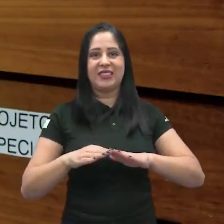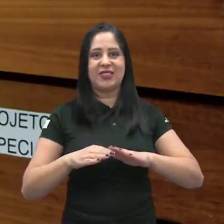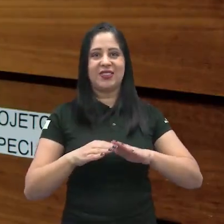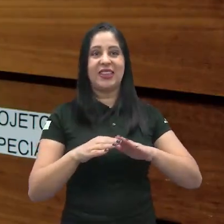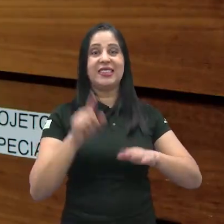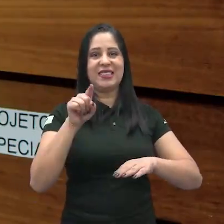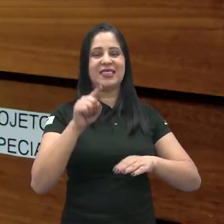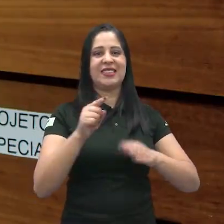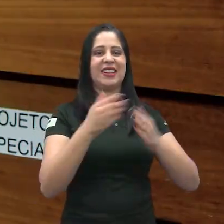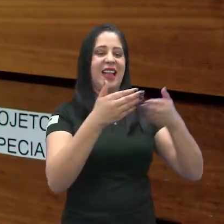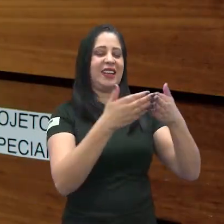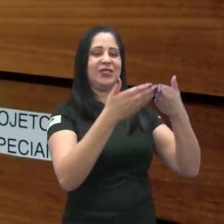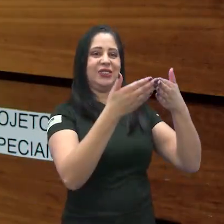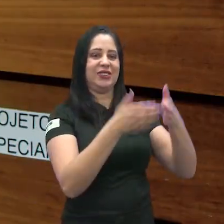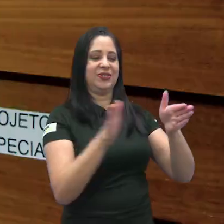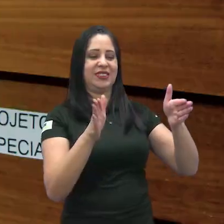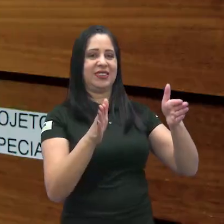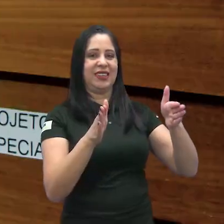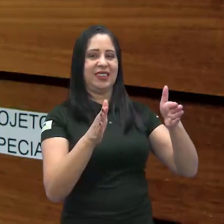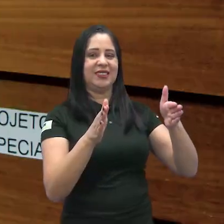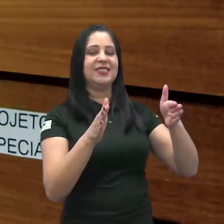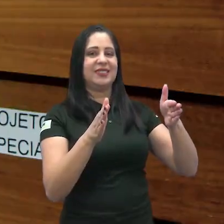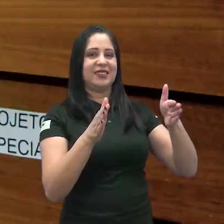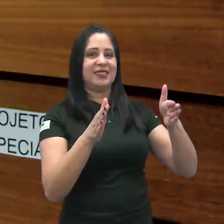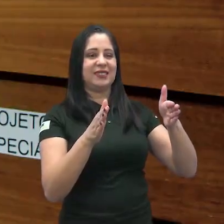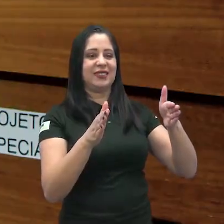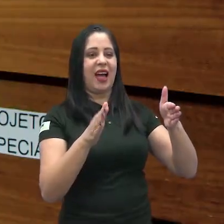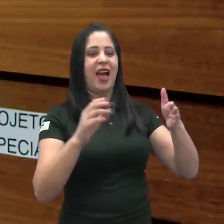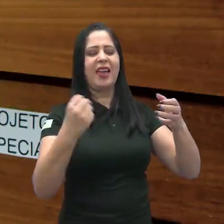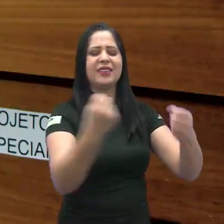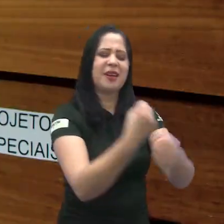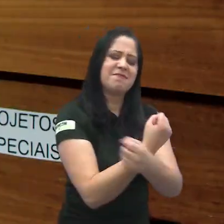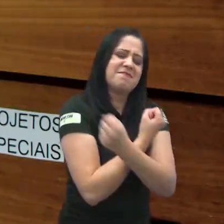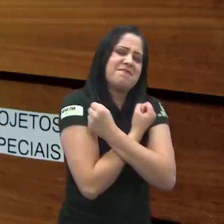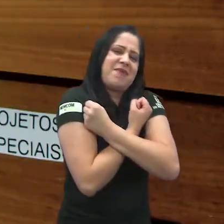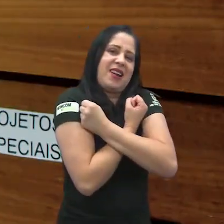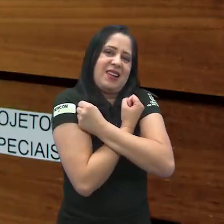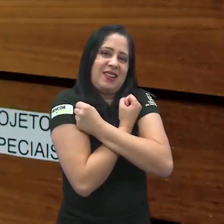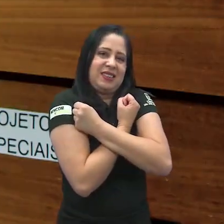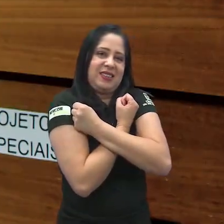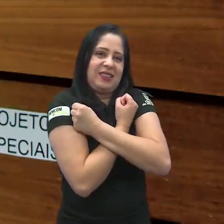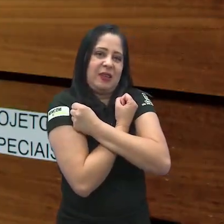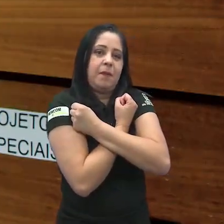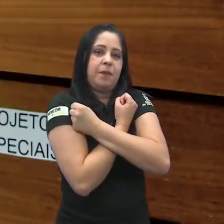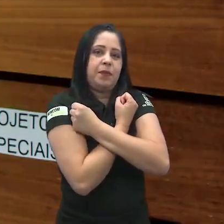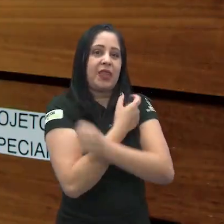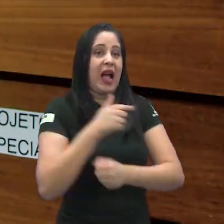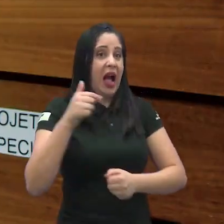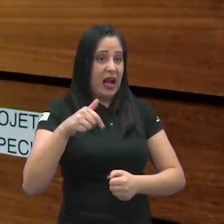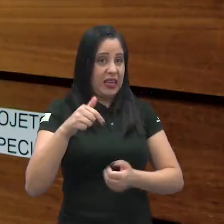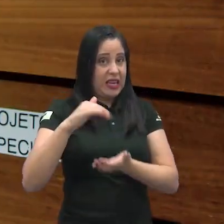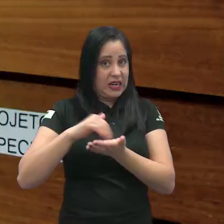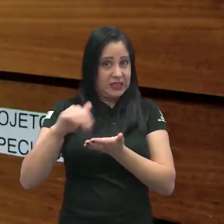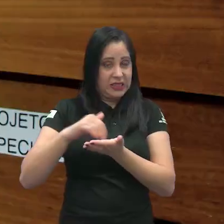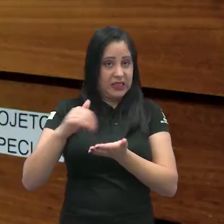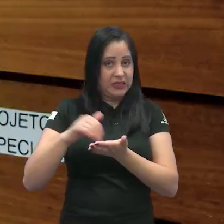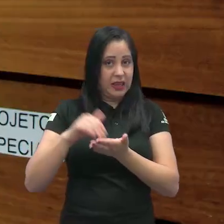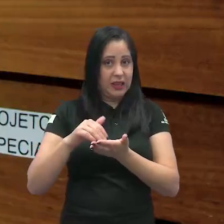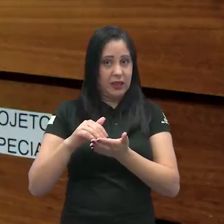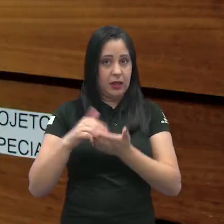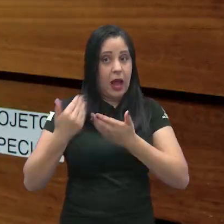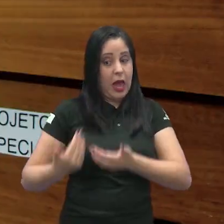te abraçam, todas as salas. Então não tem mais o contato só com a sala. Aqui abrange a escola inteira. É